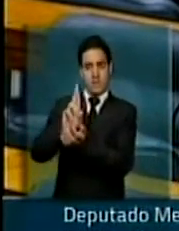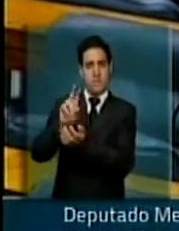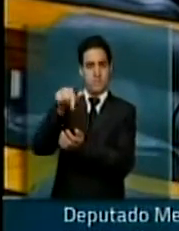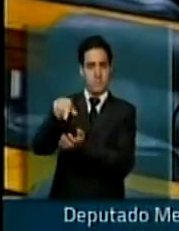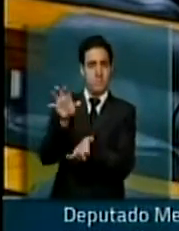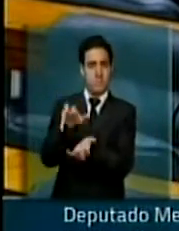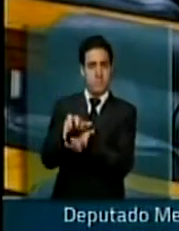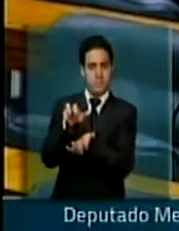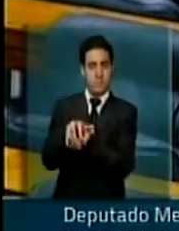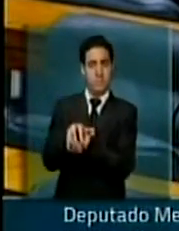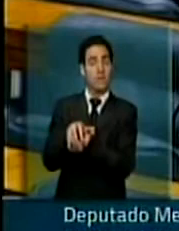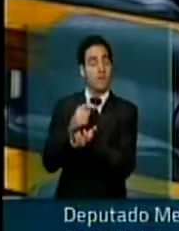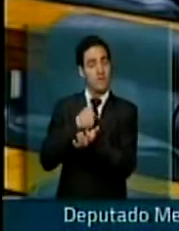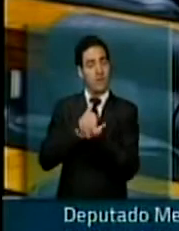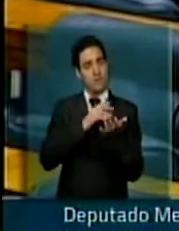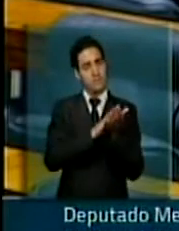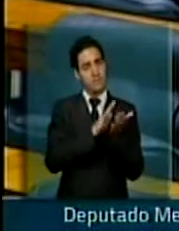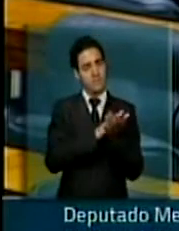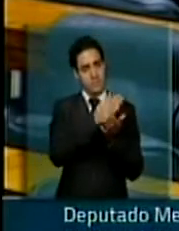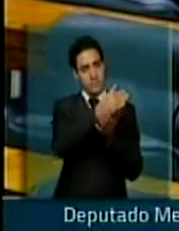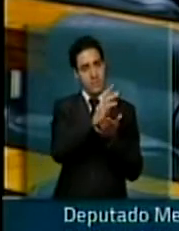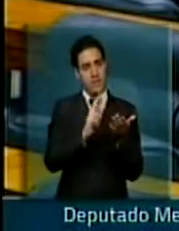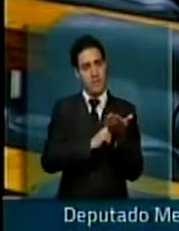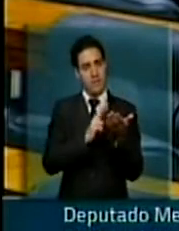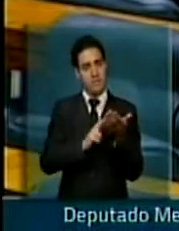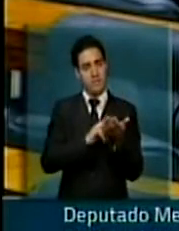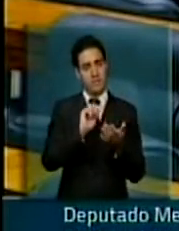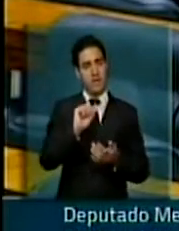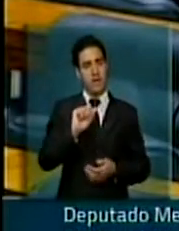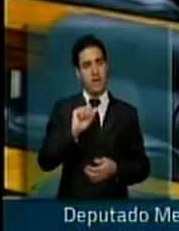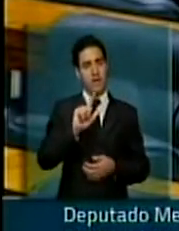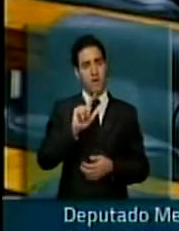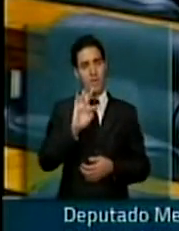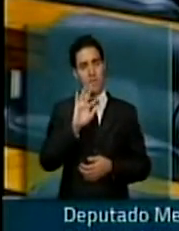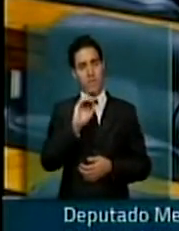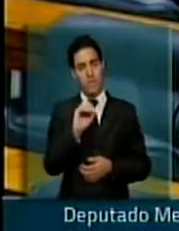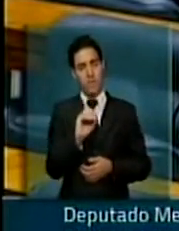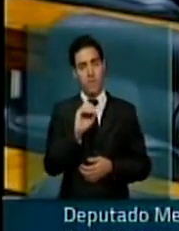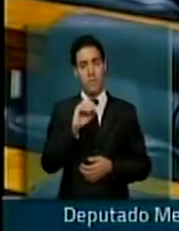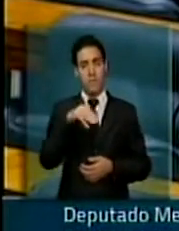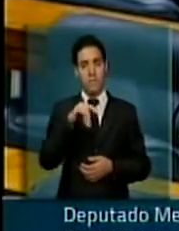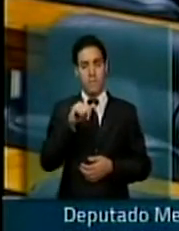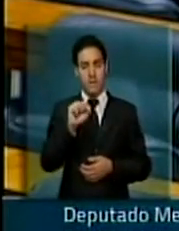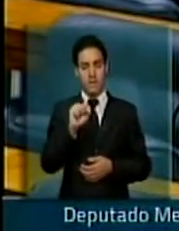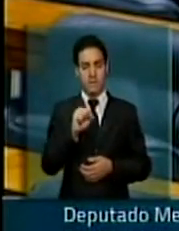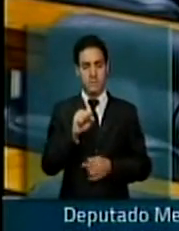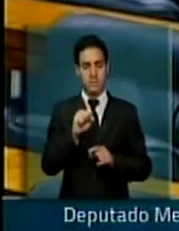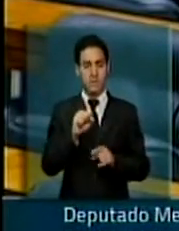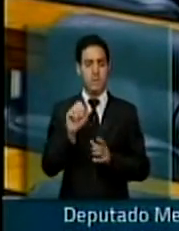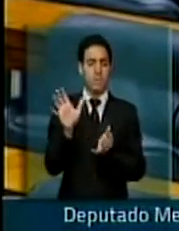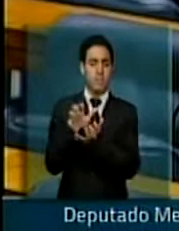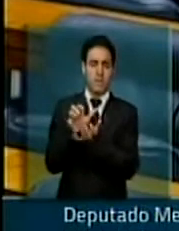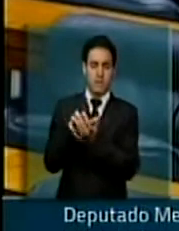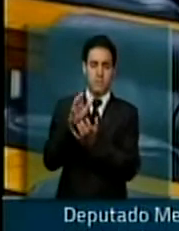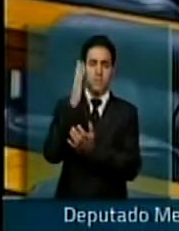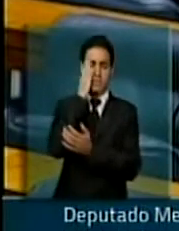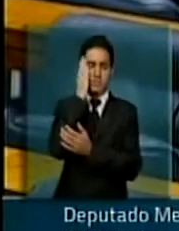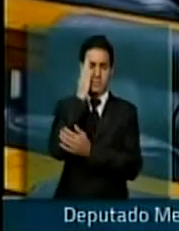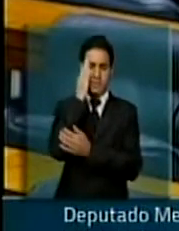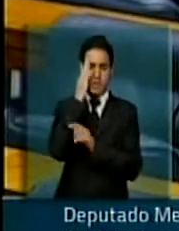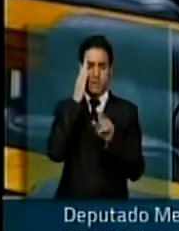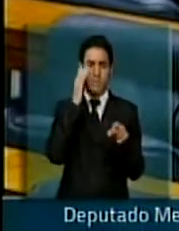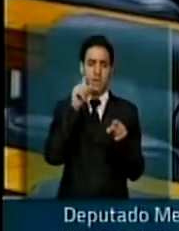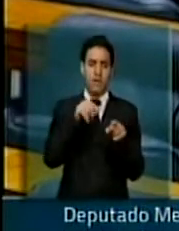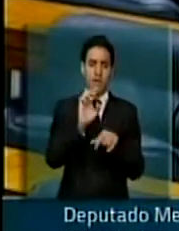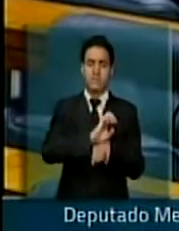os 5 anos da revista Algo Mais. Pernambuco, como se sabe, é um estado extremamente importante na